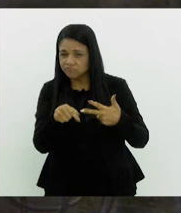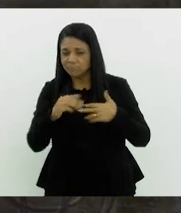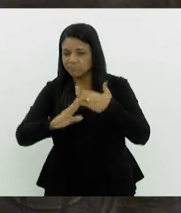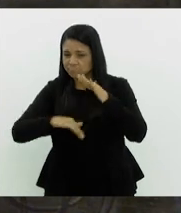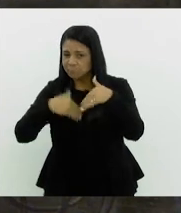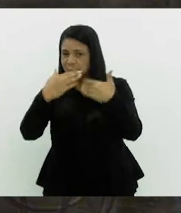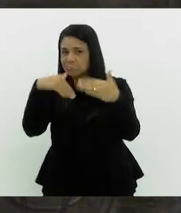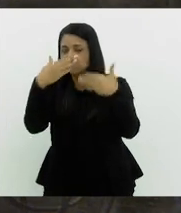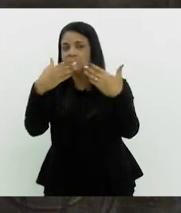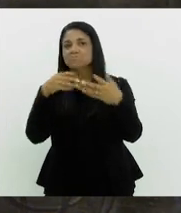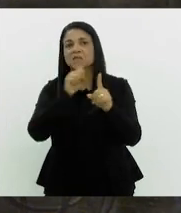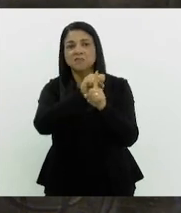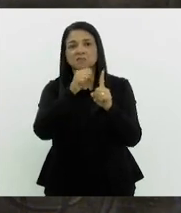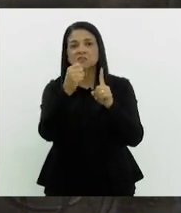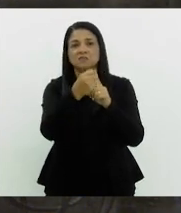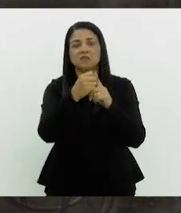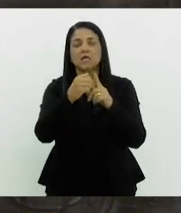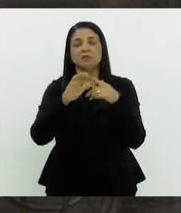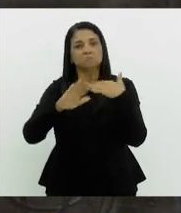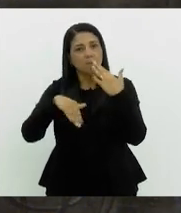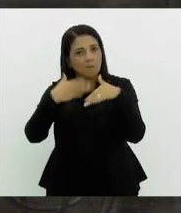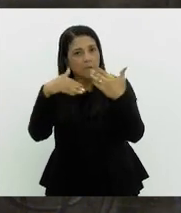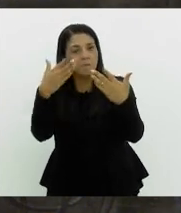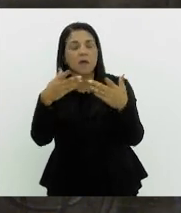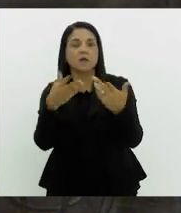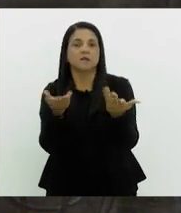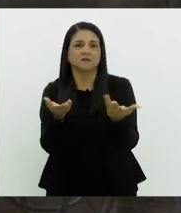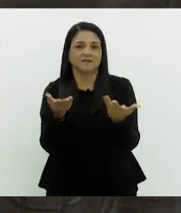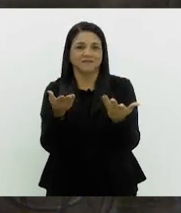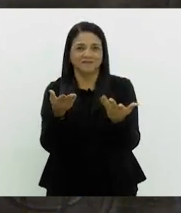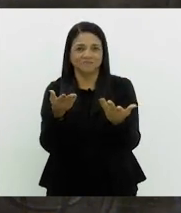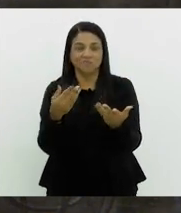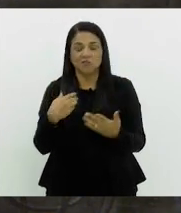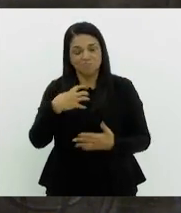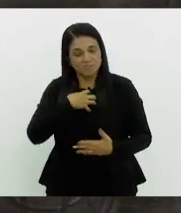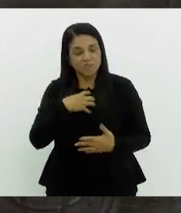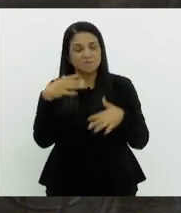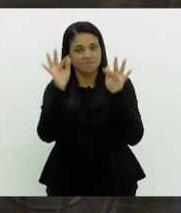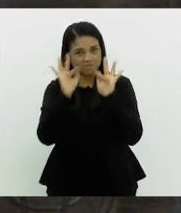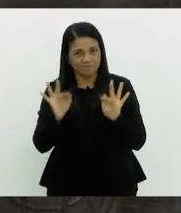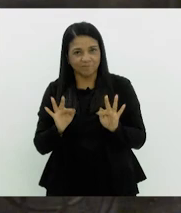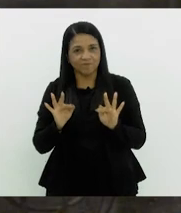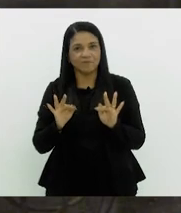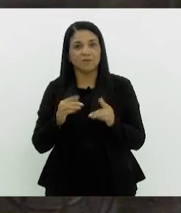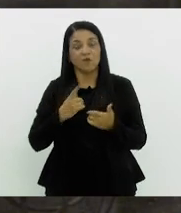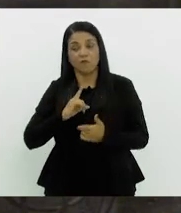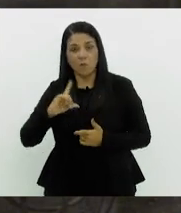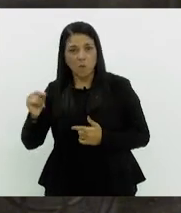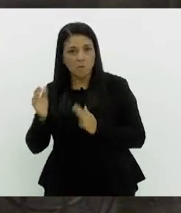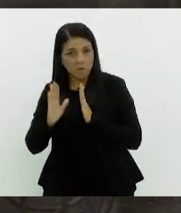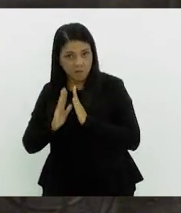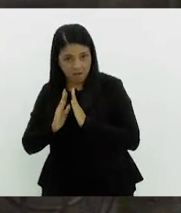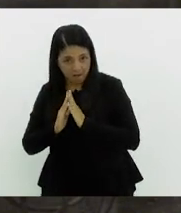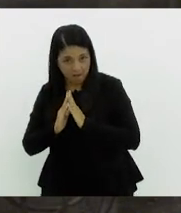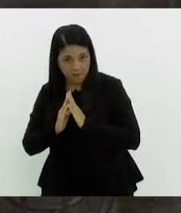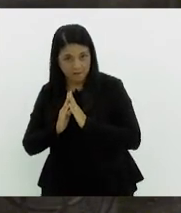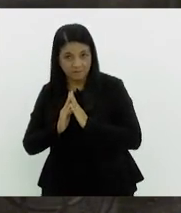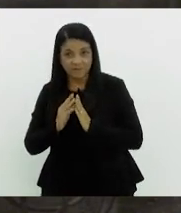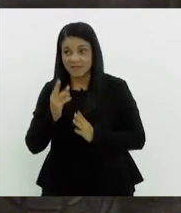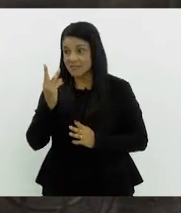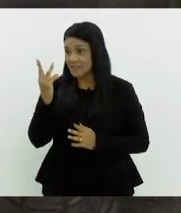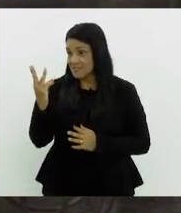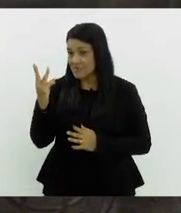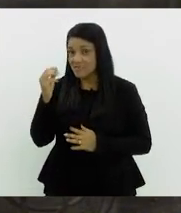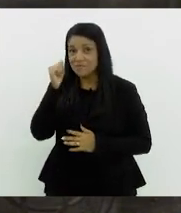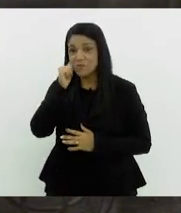mais, a sociedade consegue avançar muito mais, e por isso estou muito feliz. Eu saio daqui, vou para a minha casa, aí tem três mulheres mandando em mim,